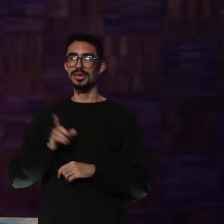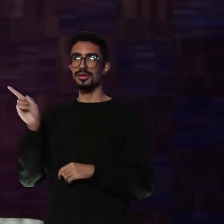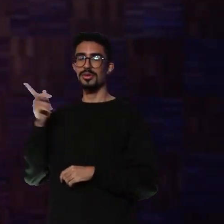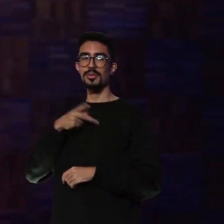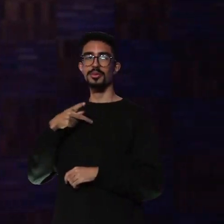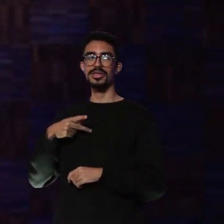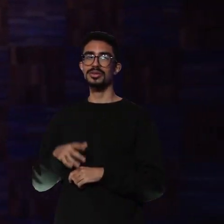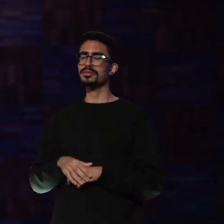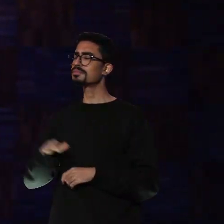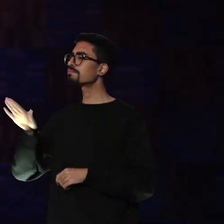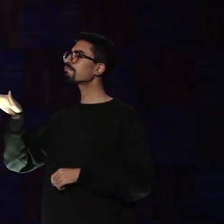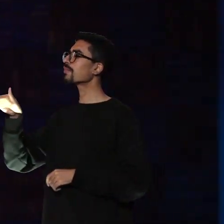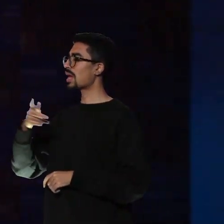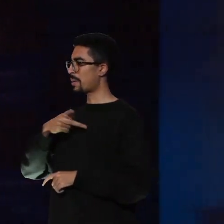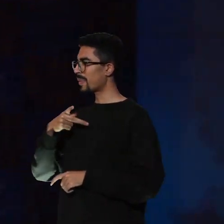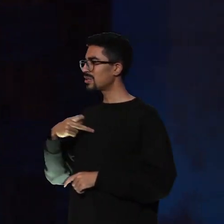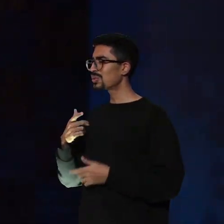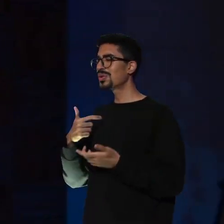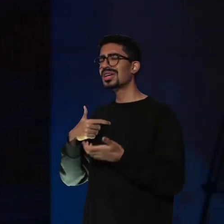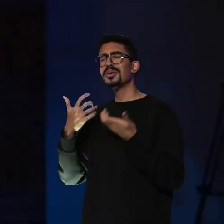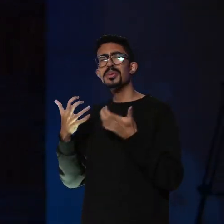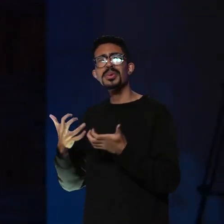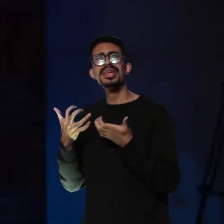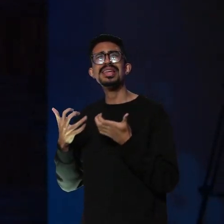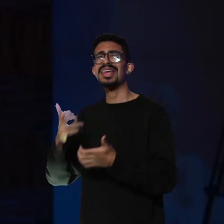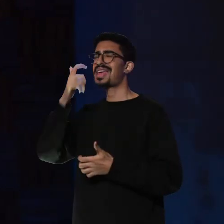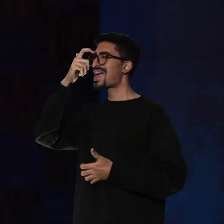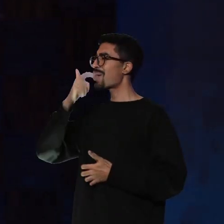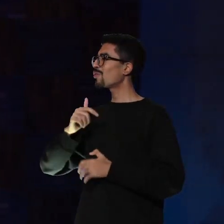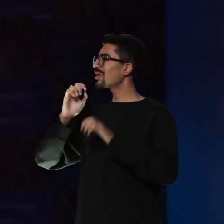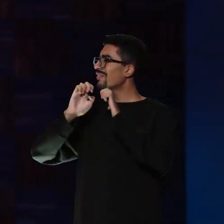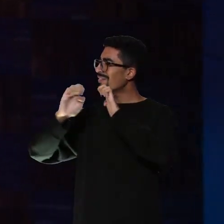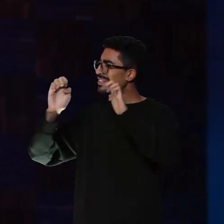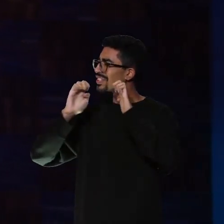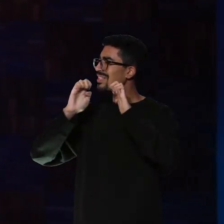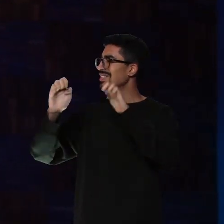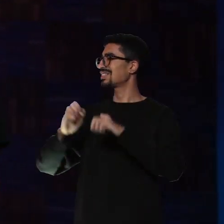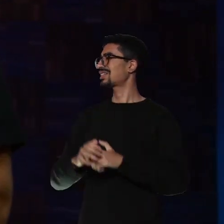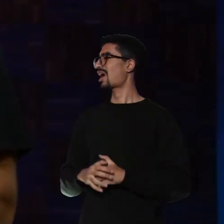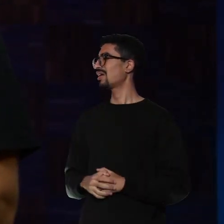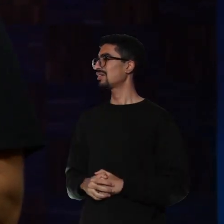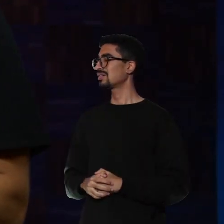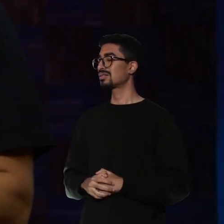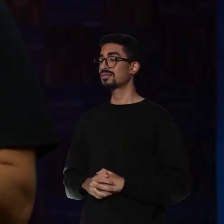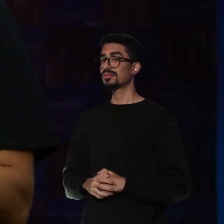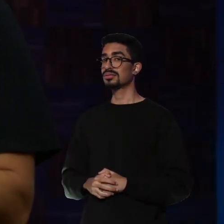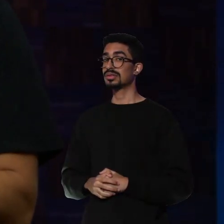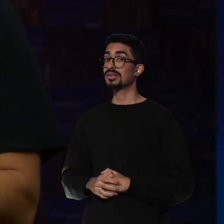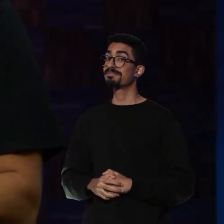em tantos lugares e aqui e lá. E sabe, muitas vezes nós oramos errado.